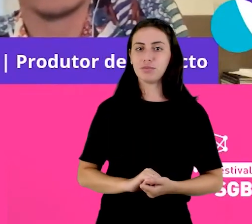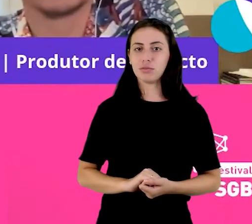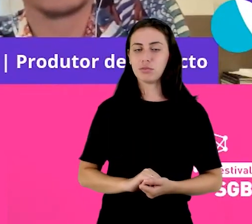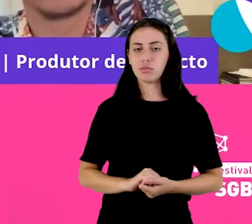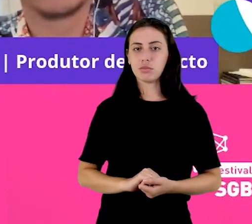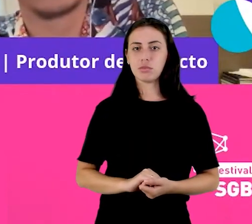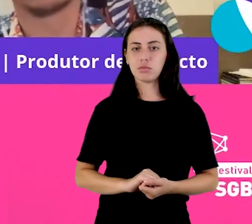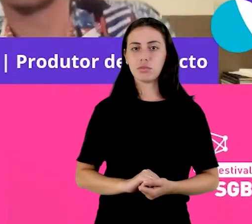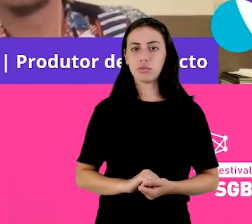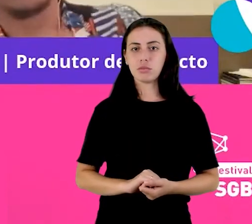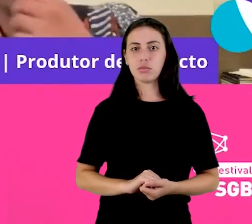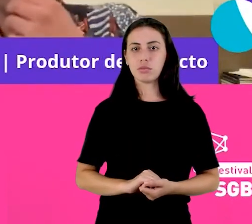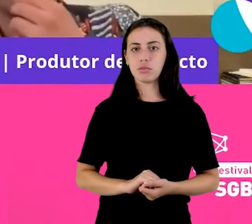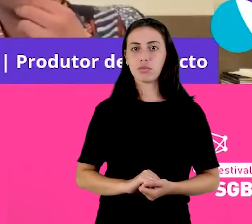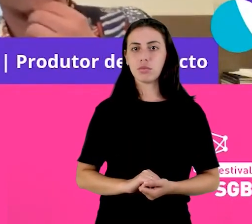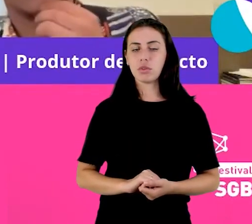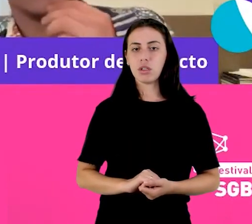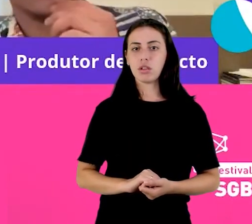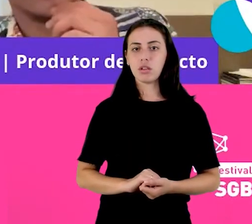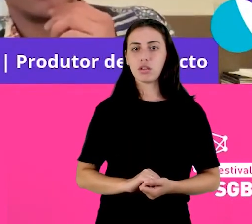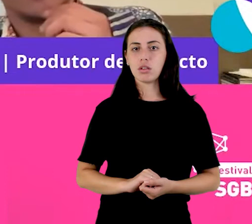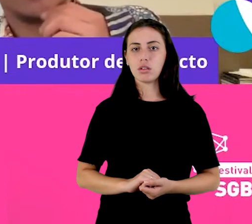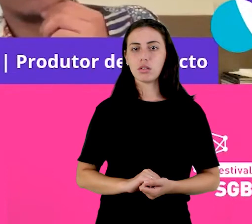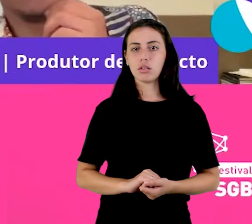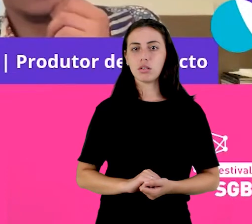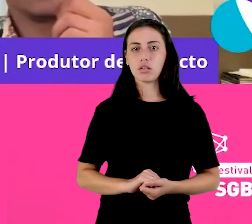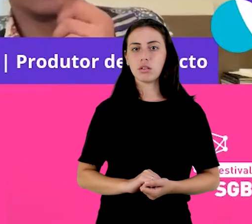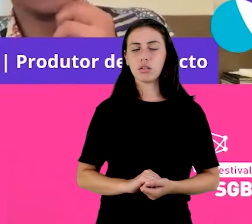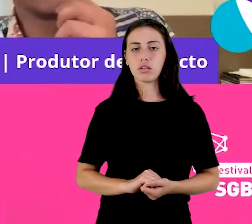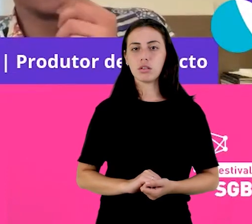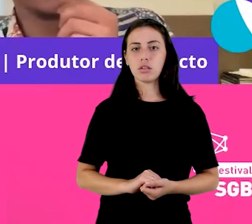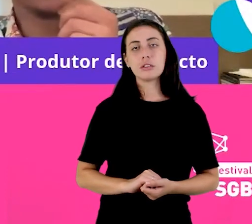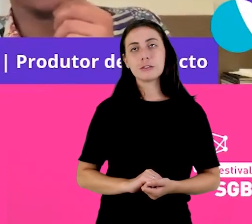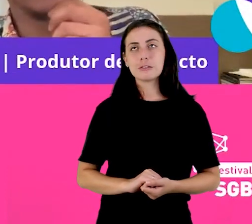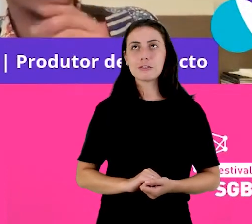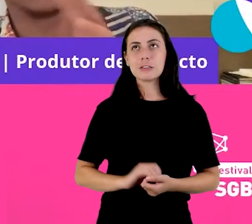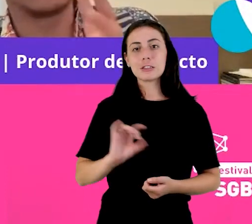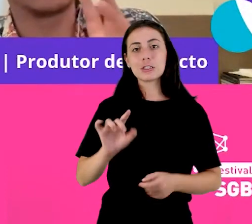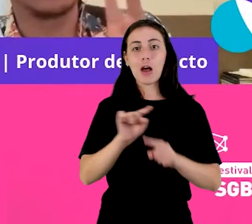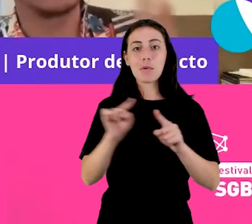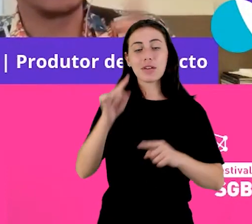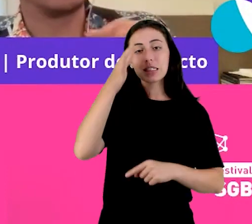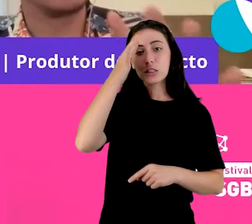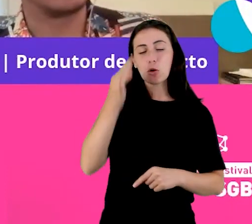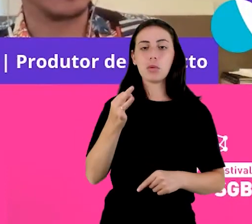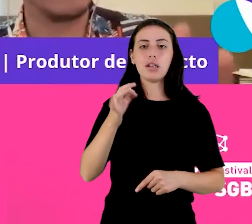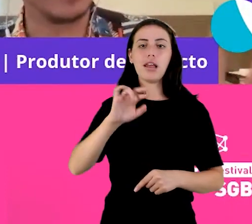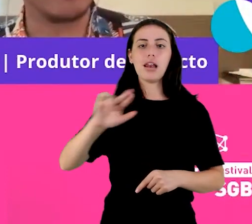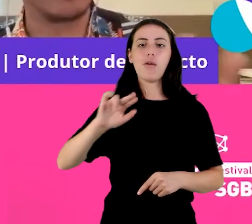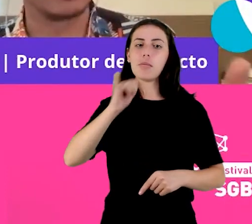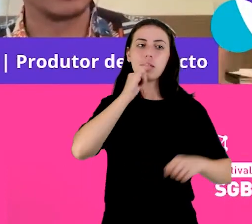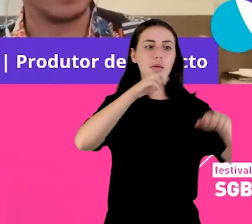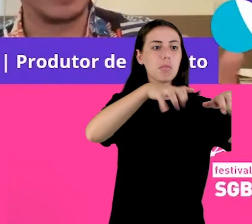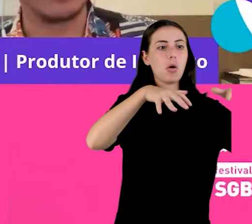entender, através das exibições fechadas, qual que era esse público? Não, só para entender, mas na verdade, só para